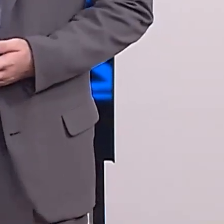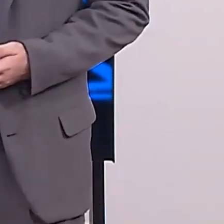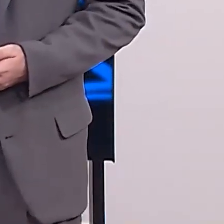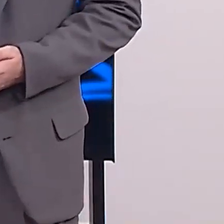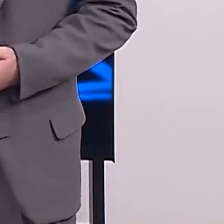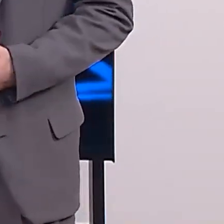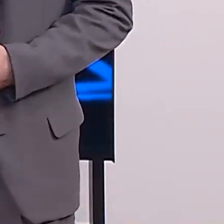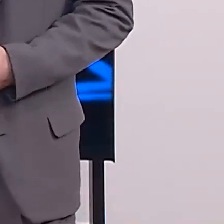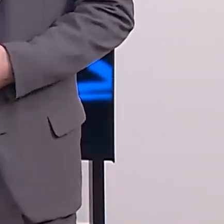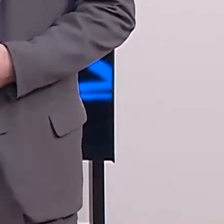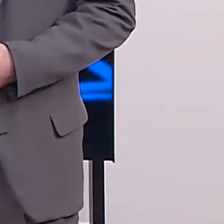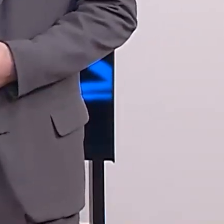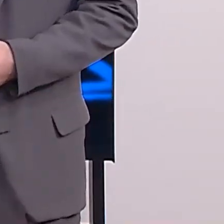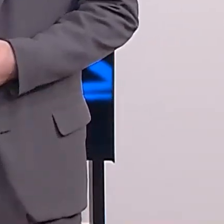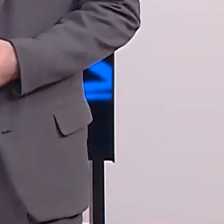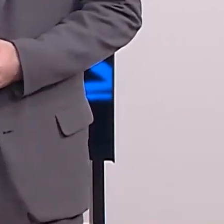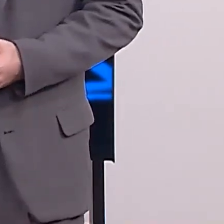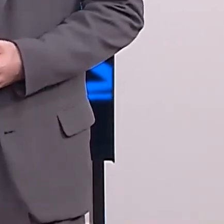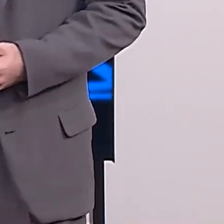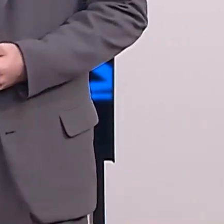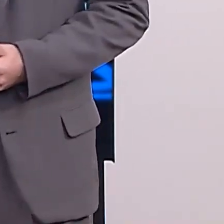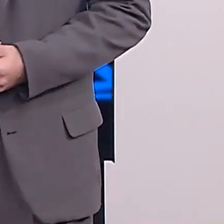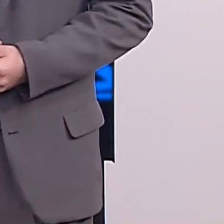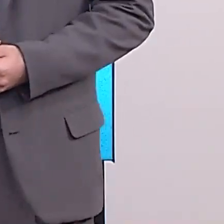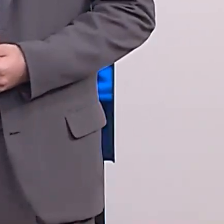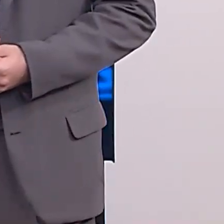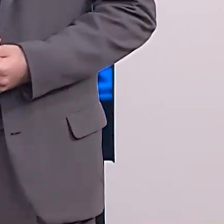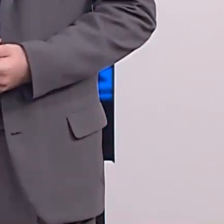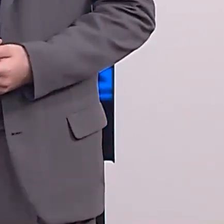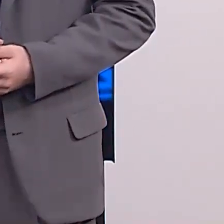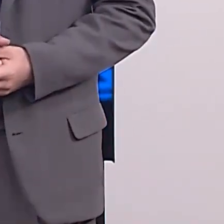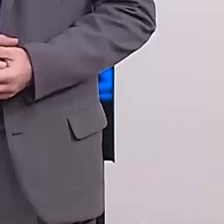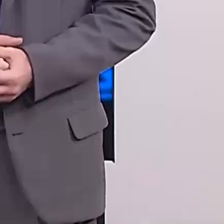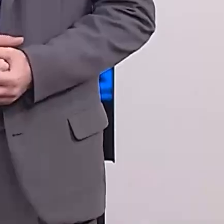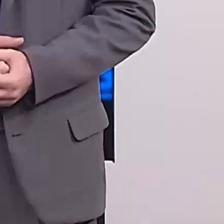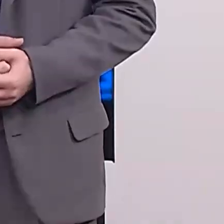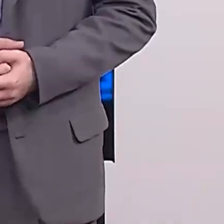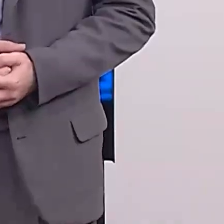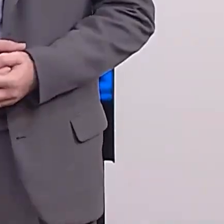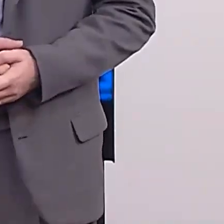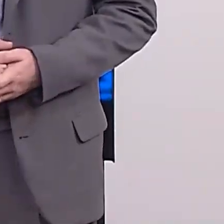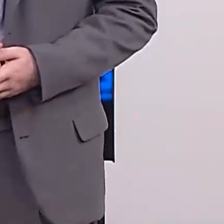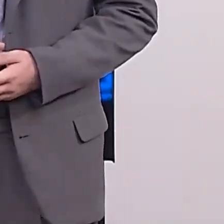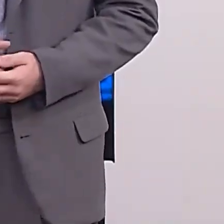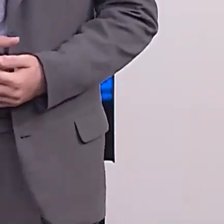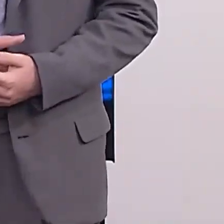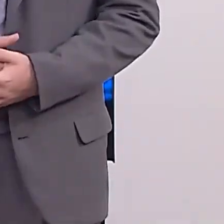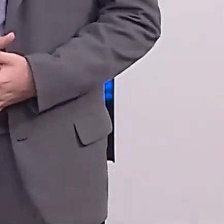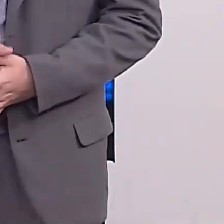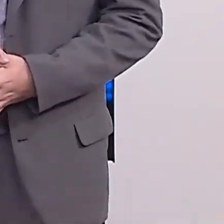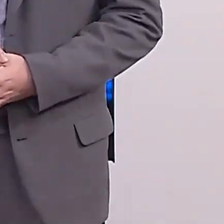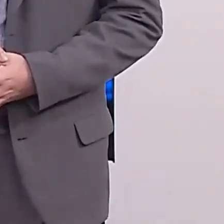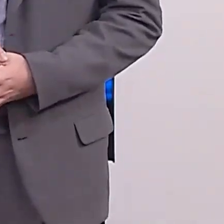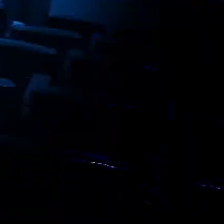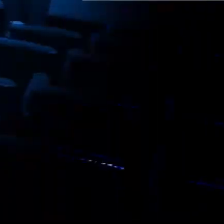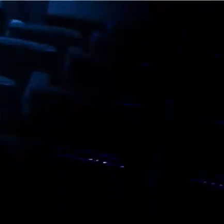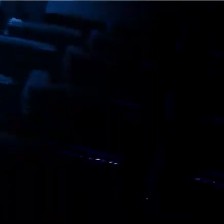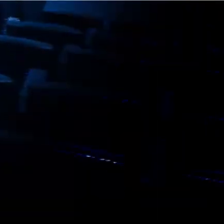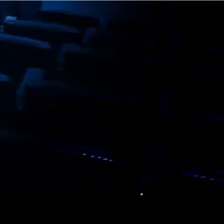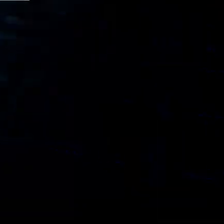Olá, o Jornal Parlamentar está no ar. Confira os destaques dessa semana dos trabalhos da Assembleia Legislativa de Mato Grosso do